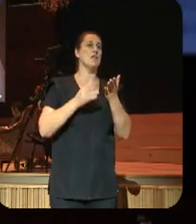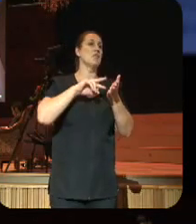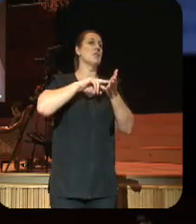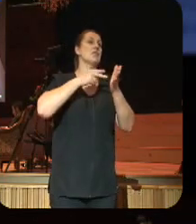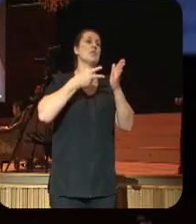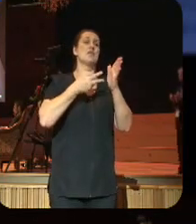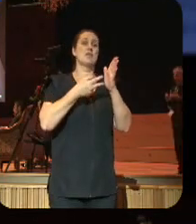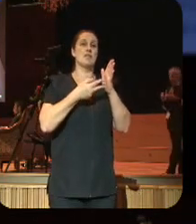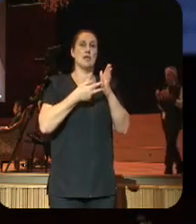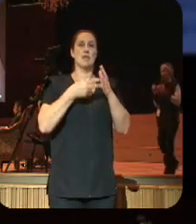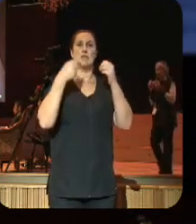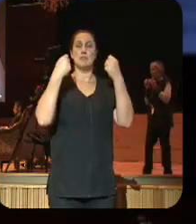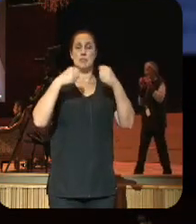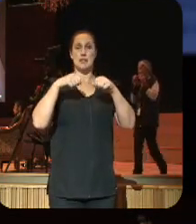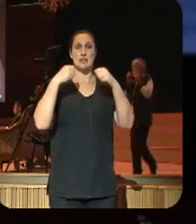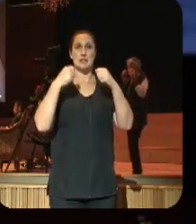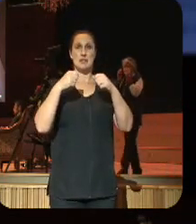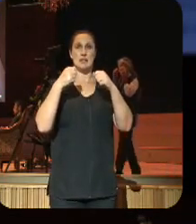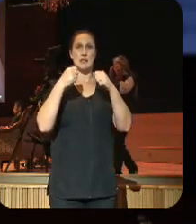que precisam ser